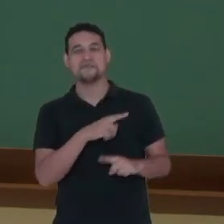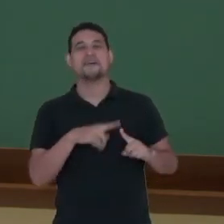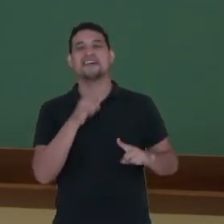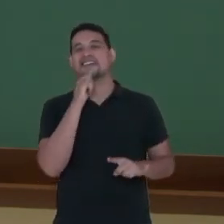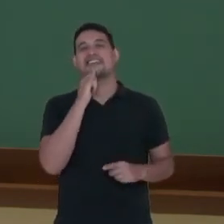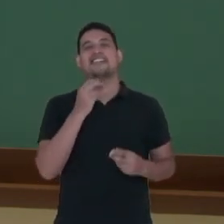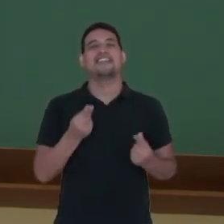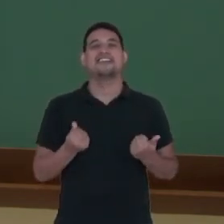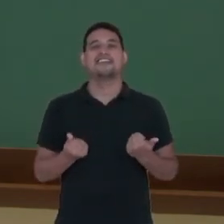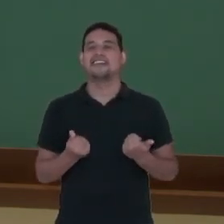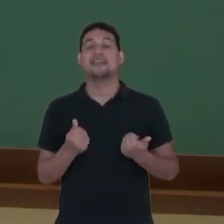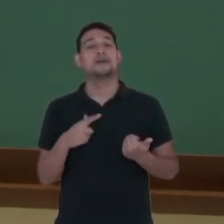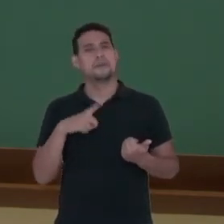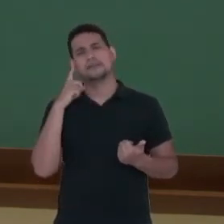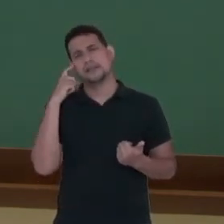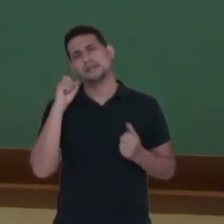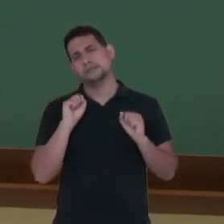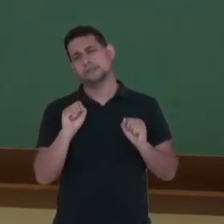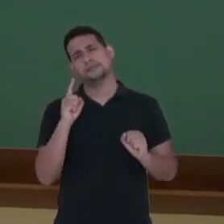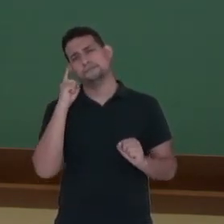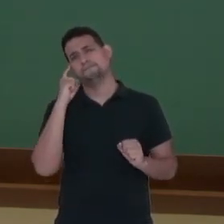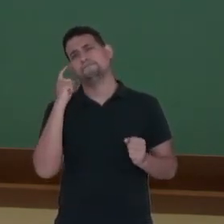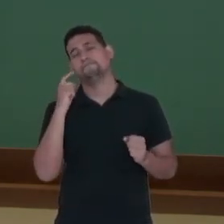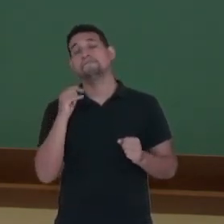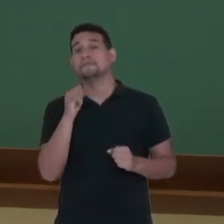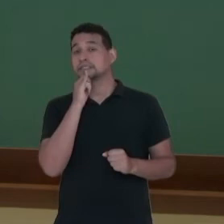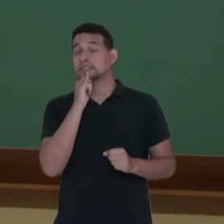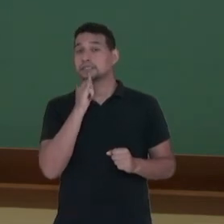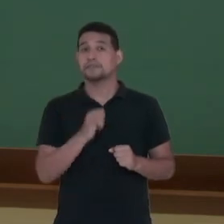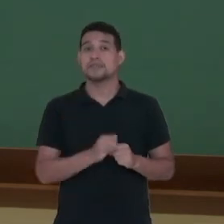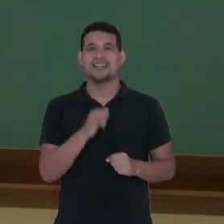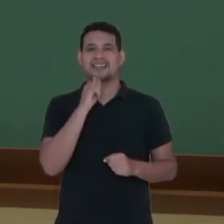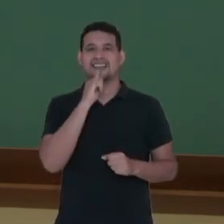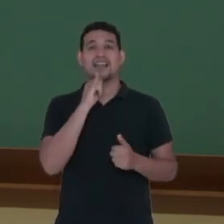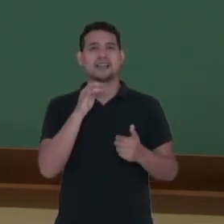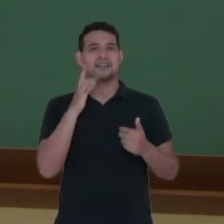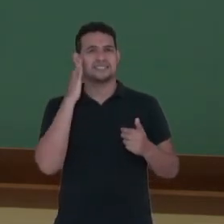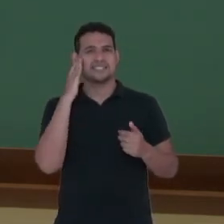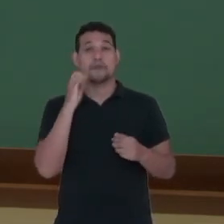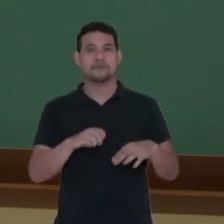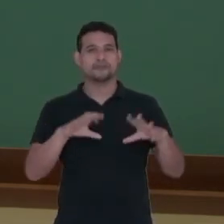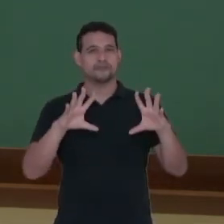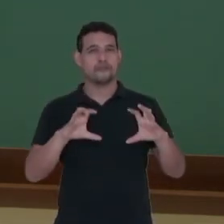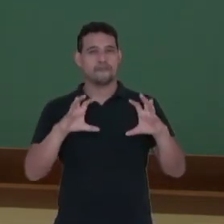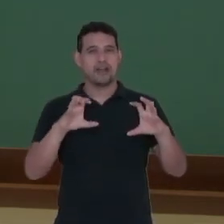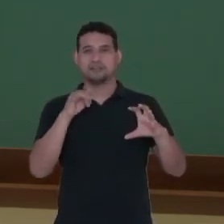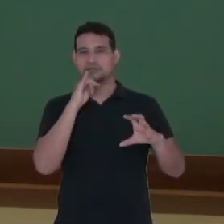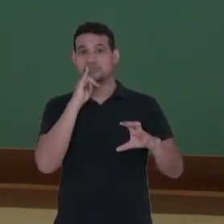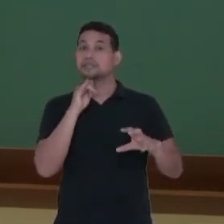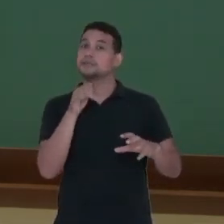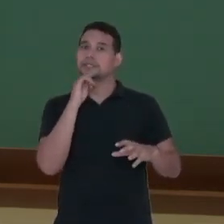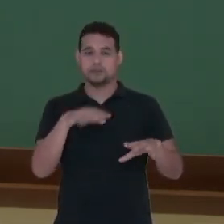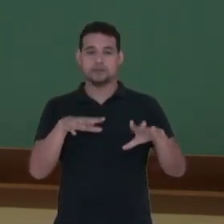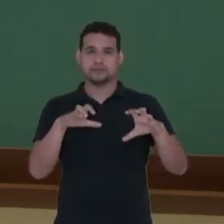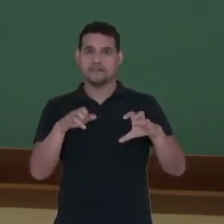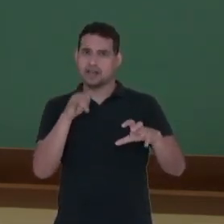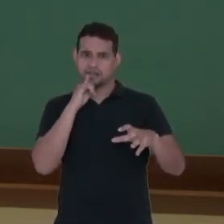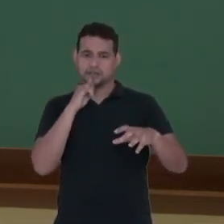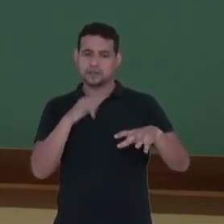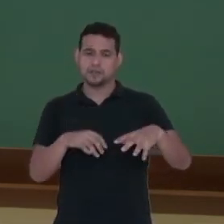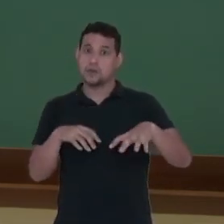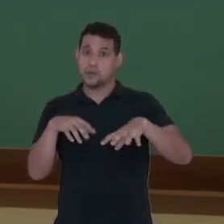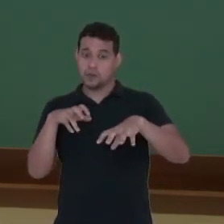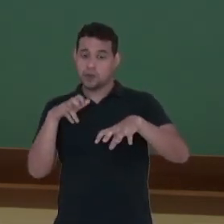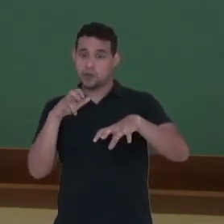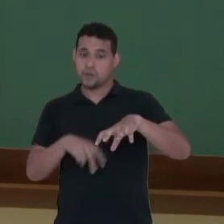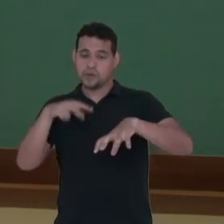é uma possibilidade lá. Saltar o sofá, né? Então, eu